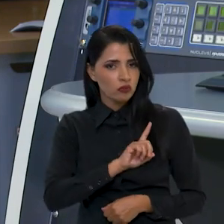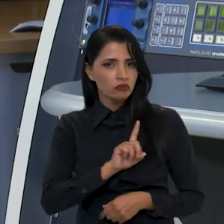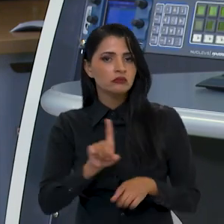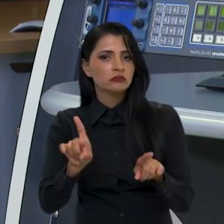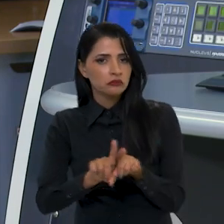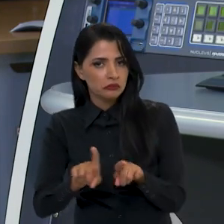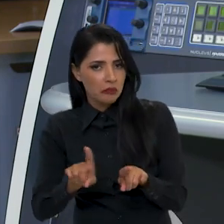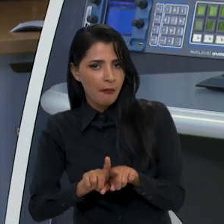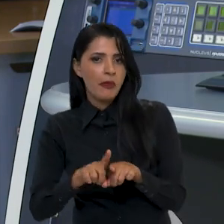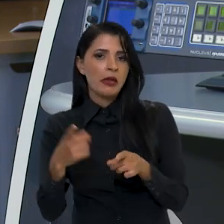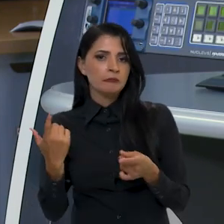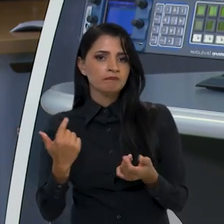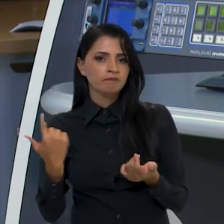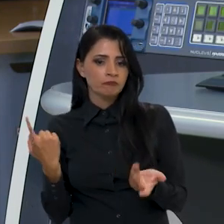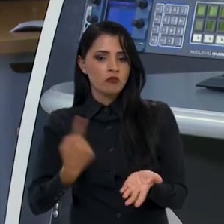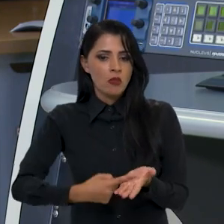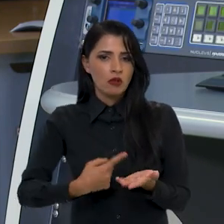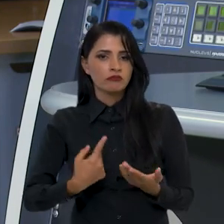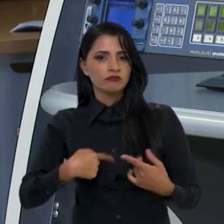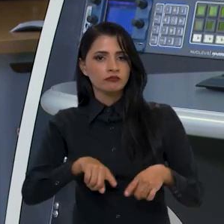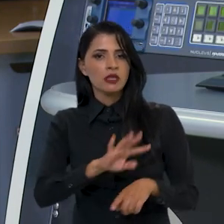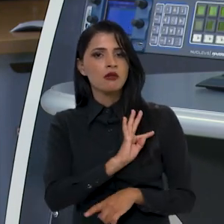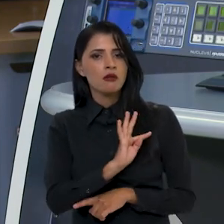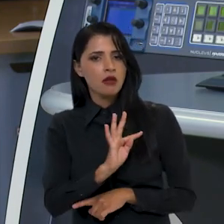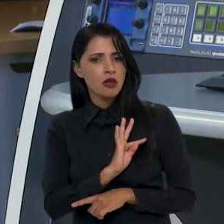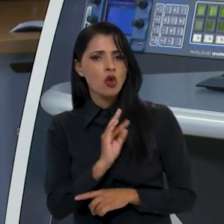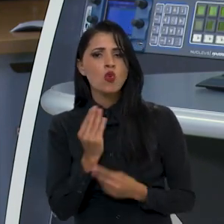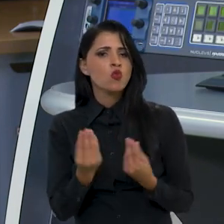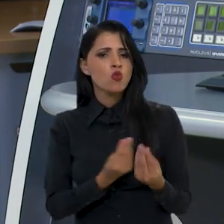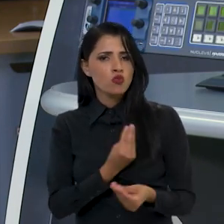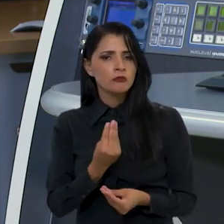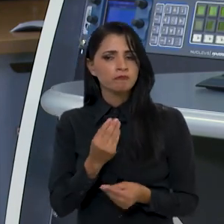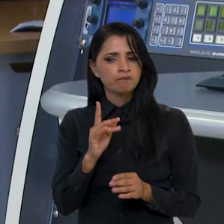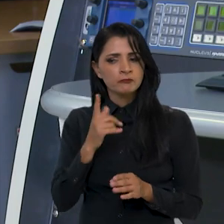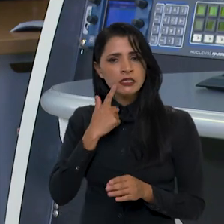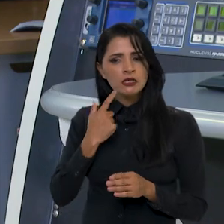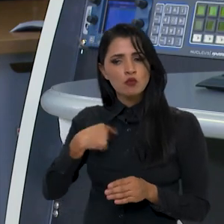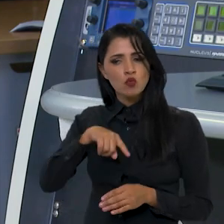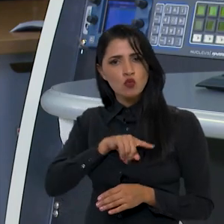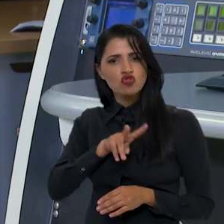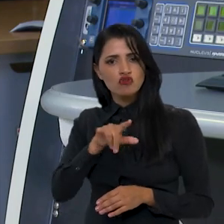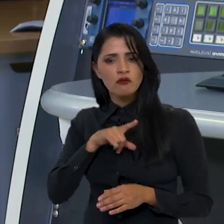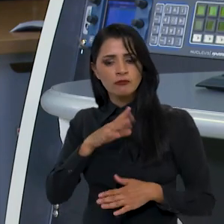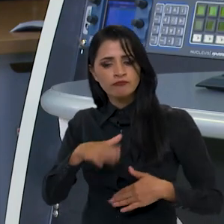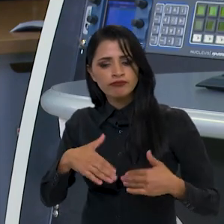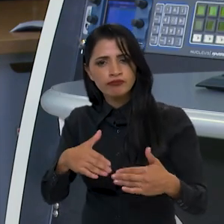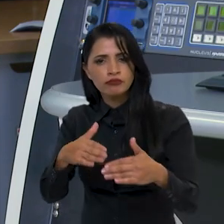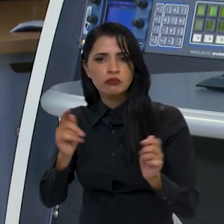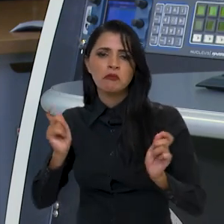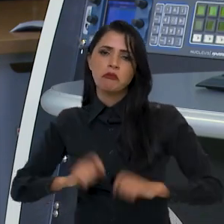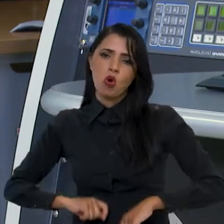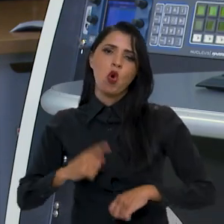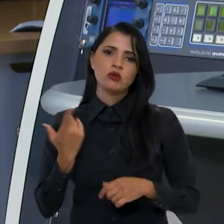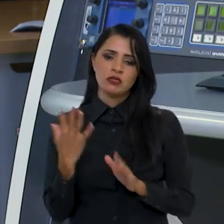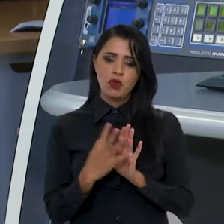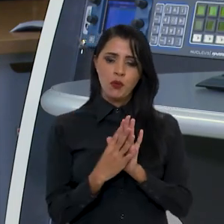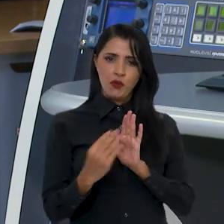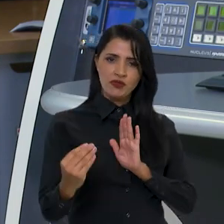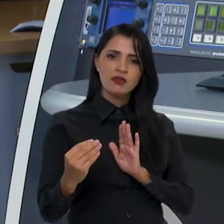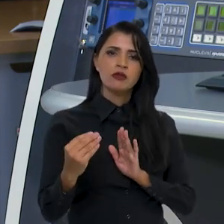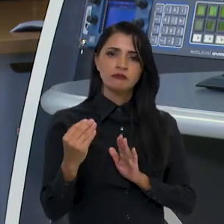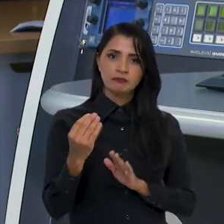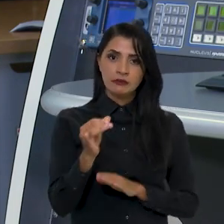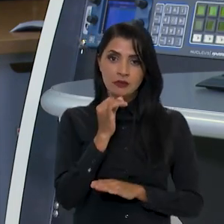e de estabelecer uma cooperação técnica no sentido de que aquilo que a gente vai construindo possa servir